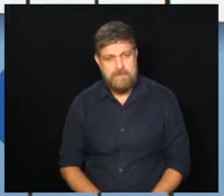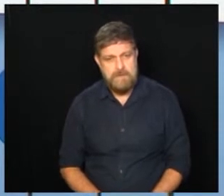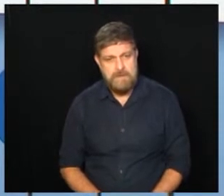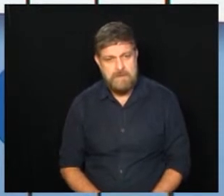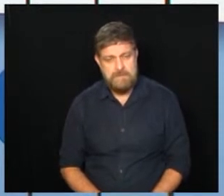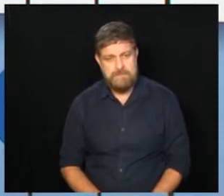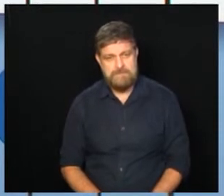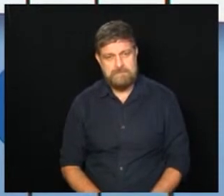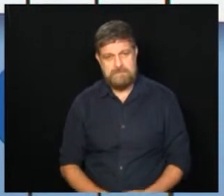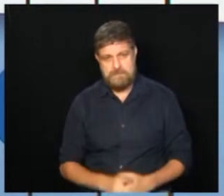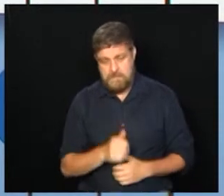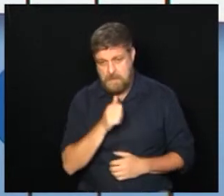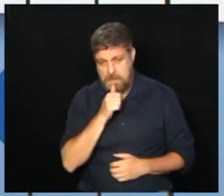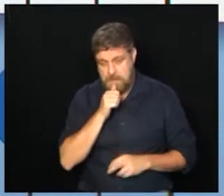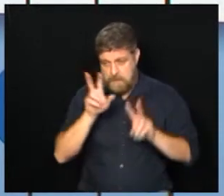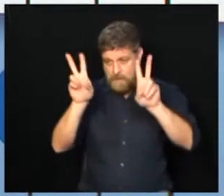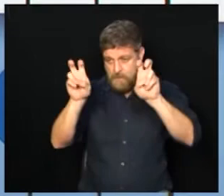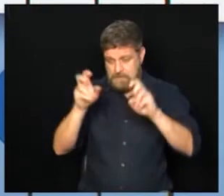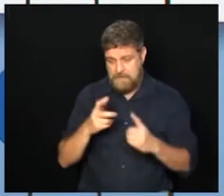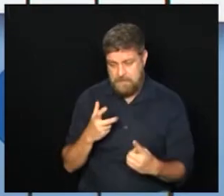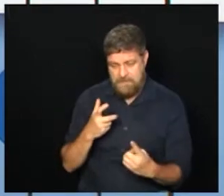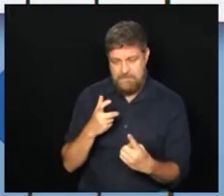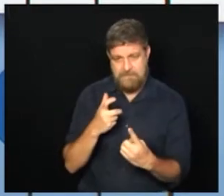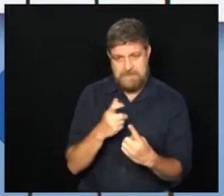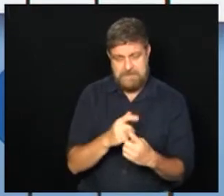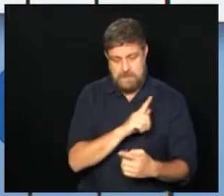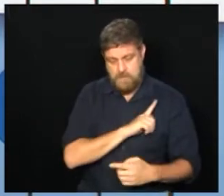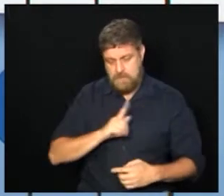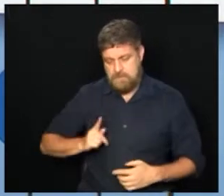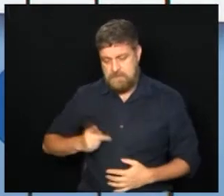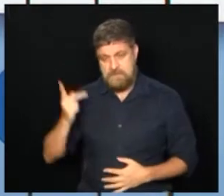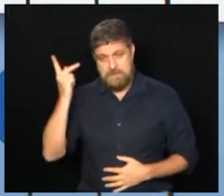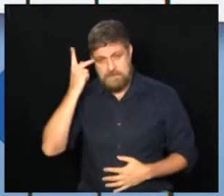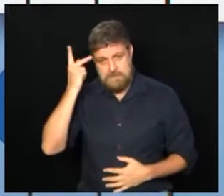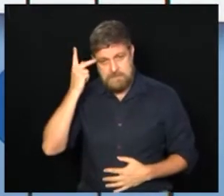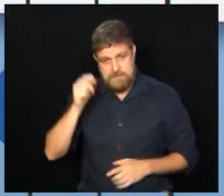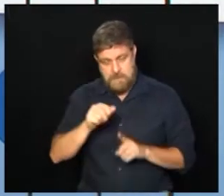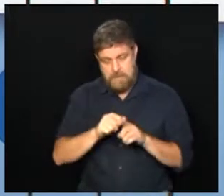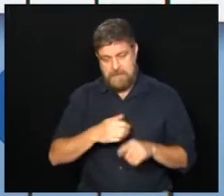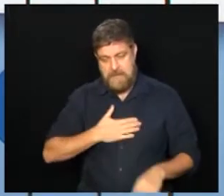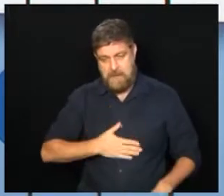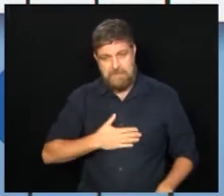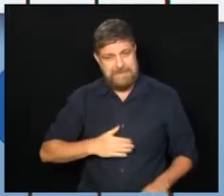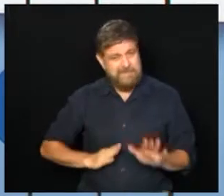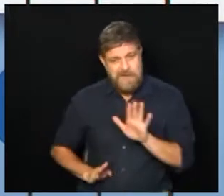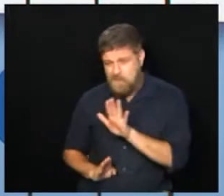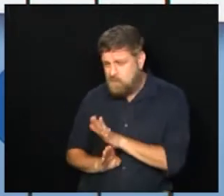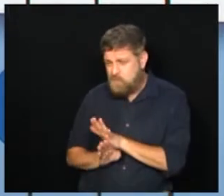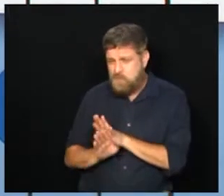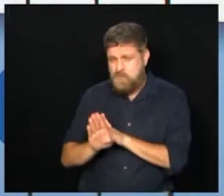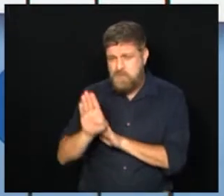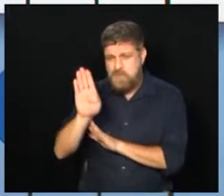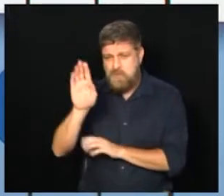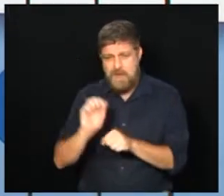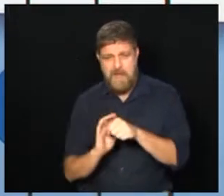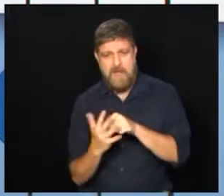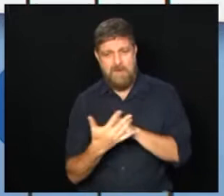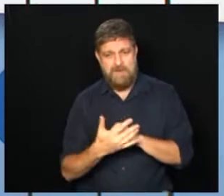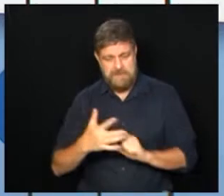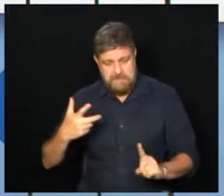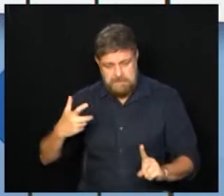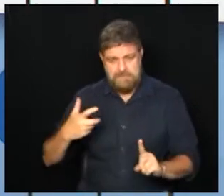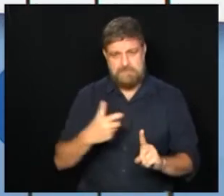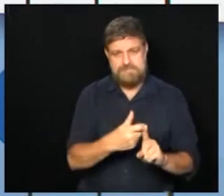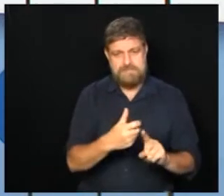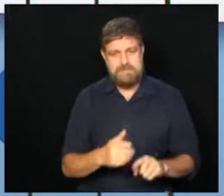E ainda sobre a vacinação, o governo do estado fechou agosto com recordes de vacinação contra a Covid-19.